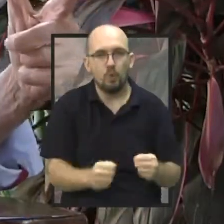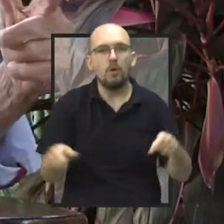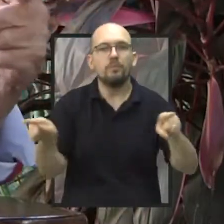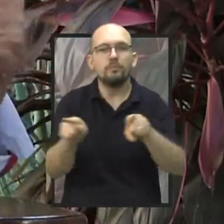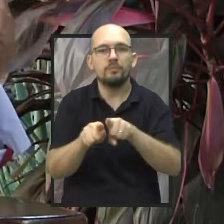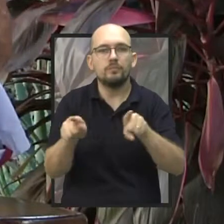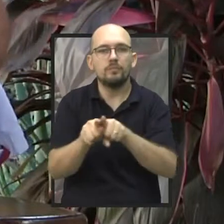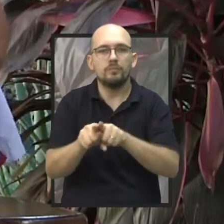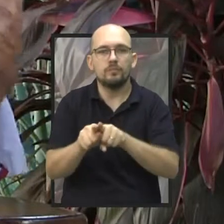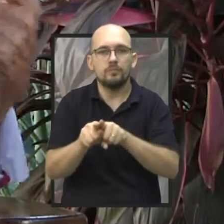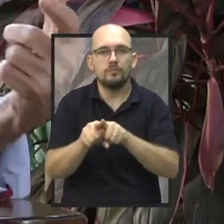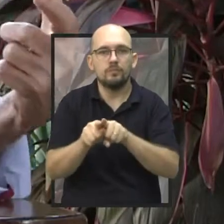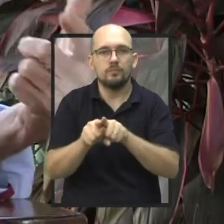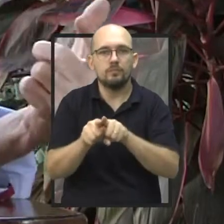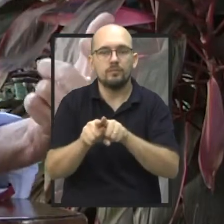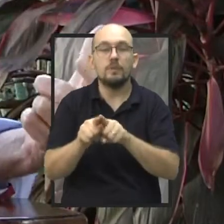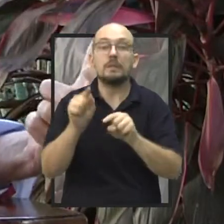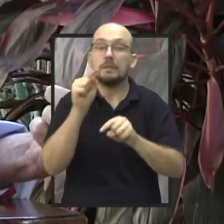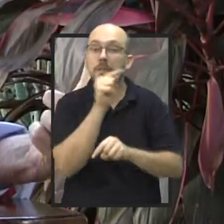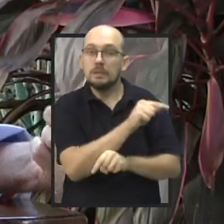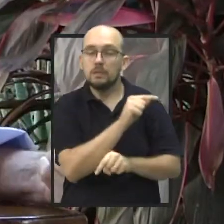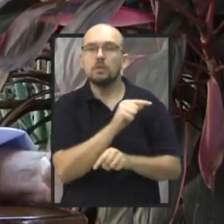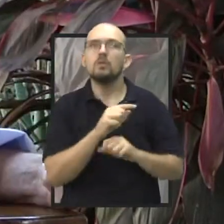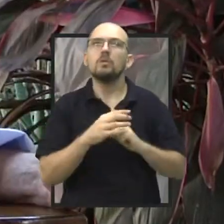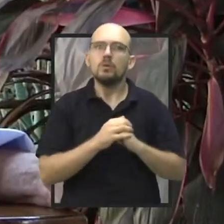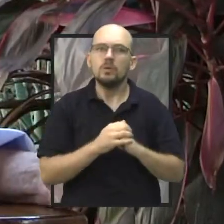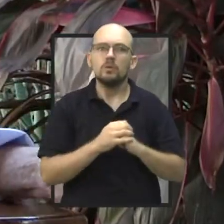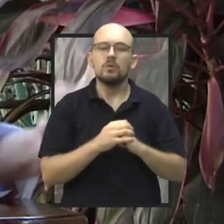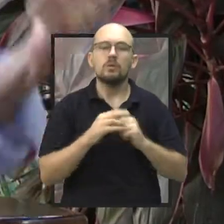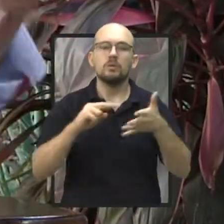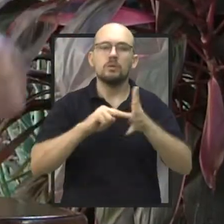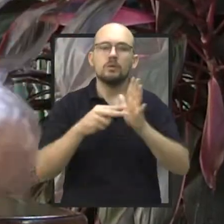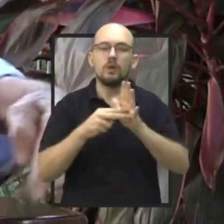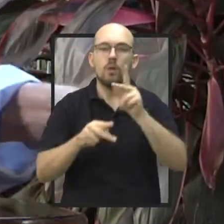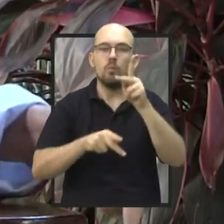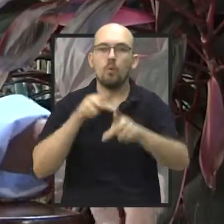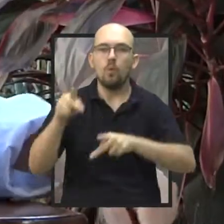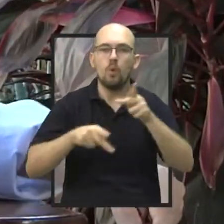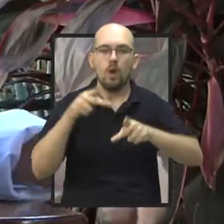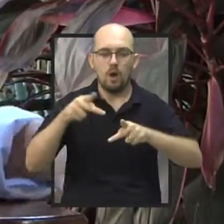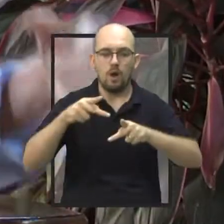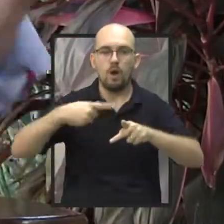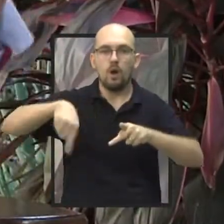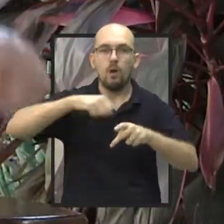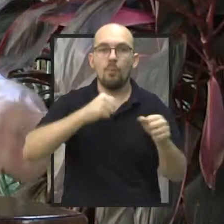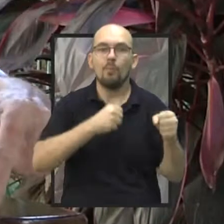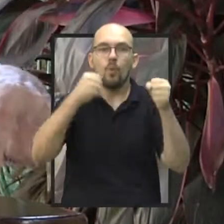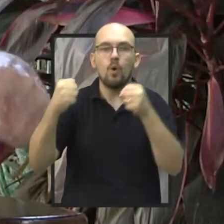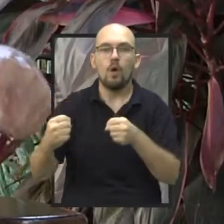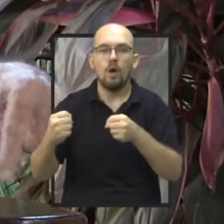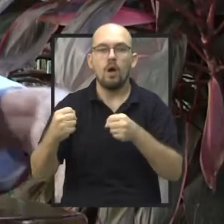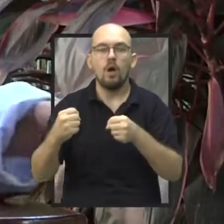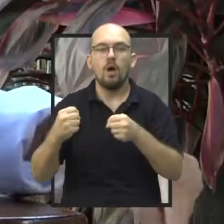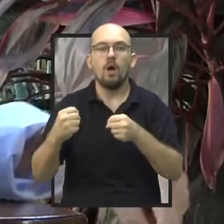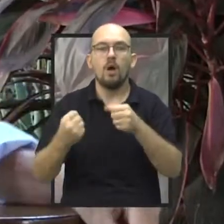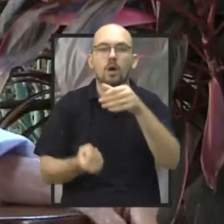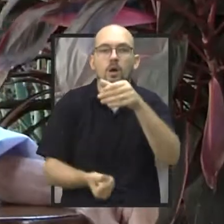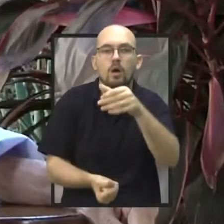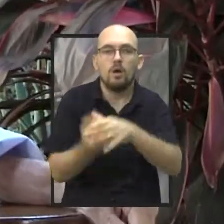Isso foi uma aspiração democrática popular que introduziu e criou o